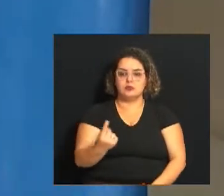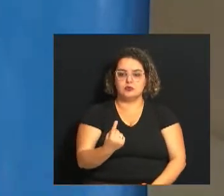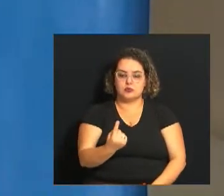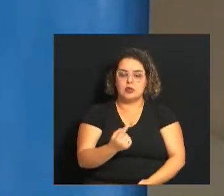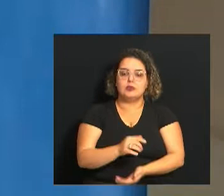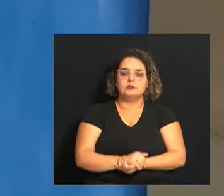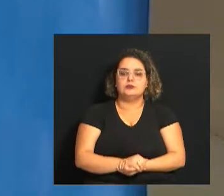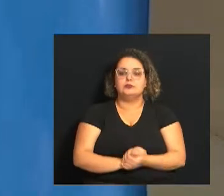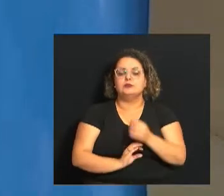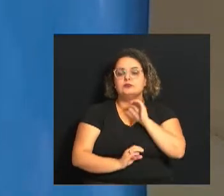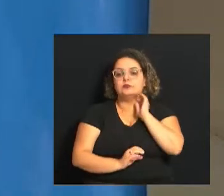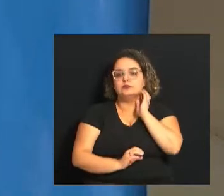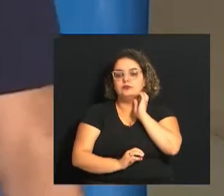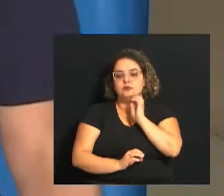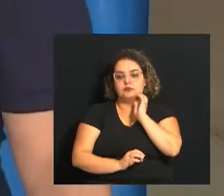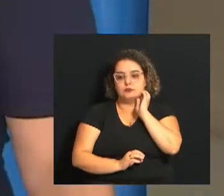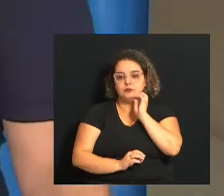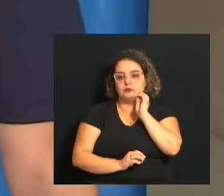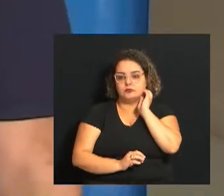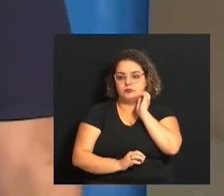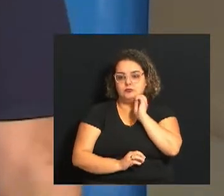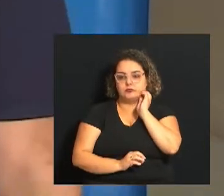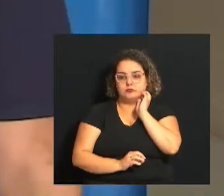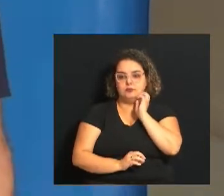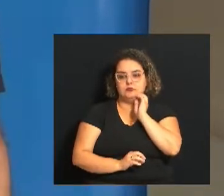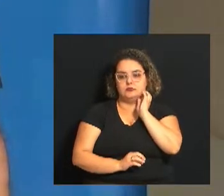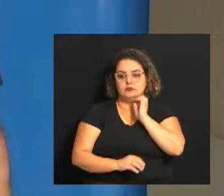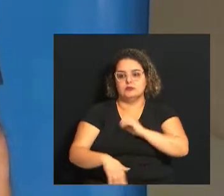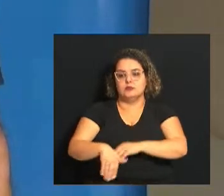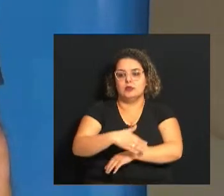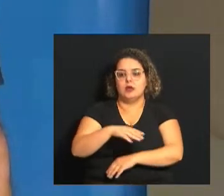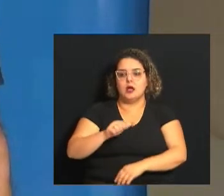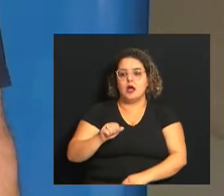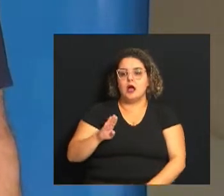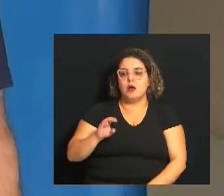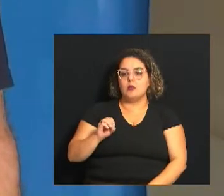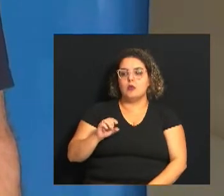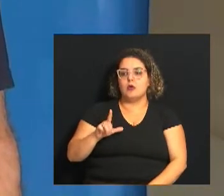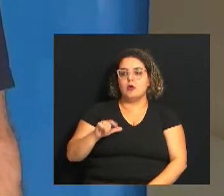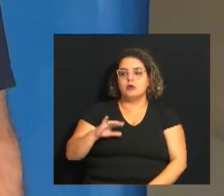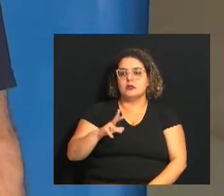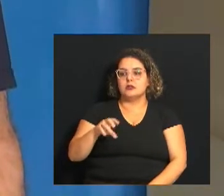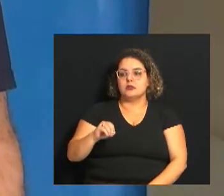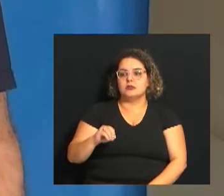estamos aqui na rua Abolição, número 881, no bairro Ponte Preta, né?